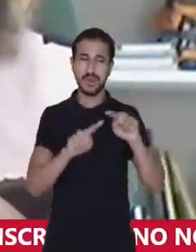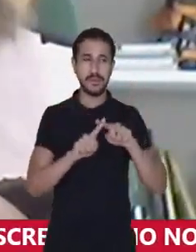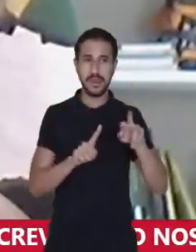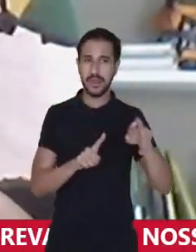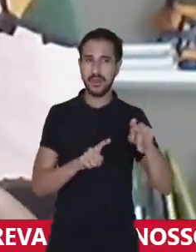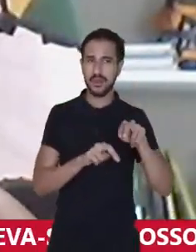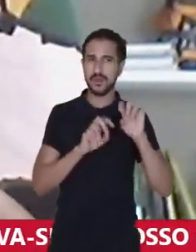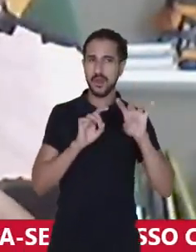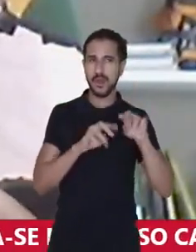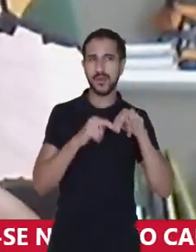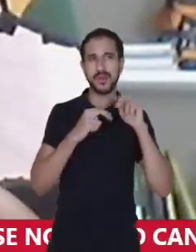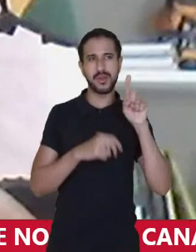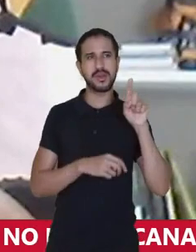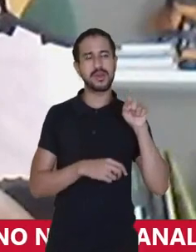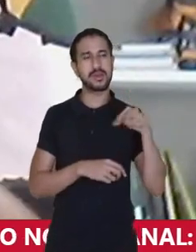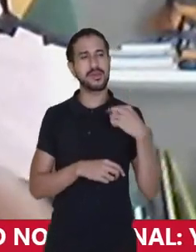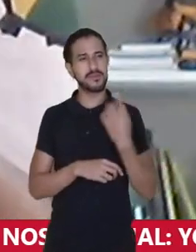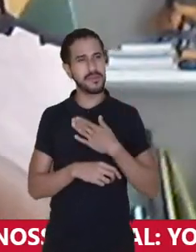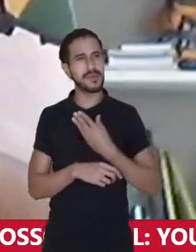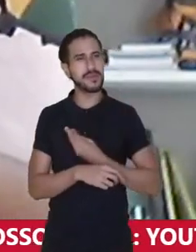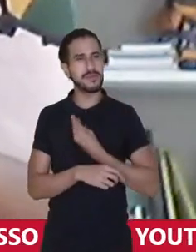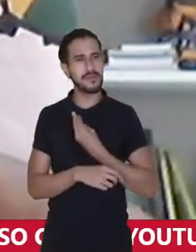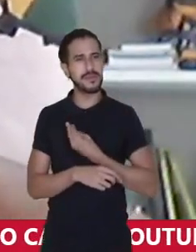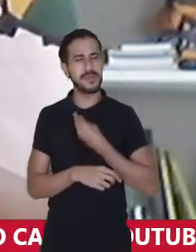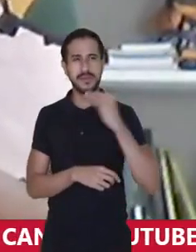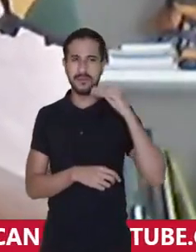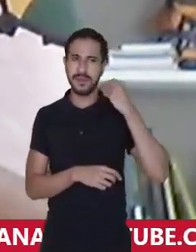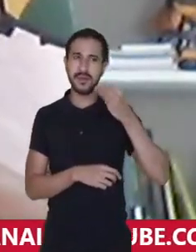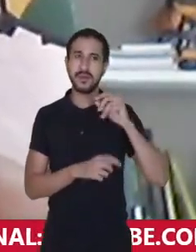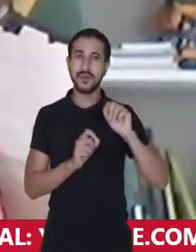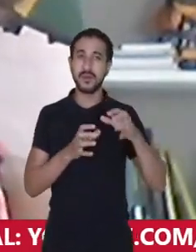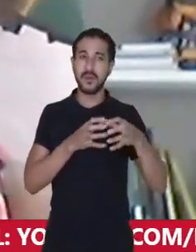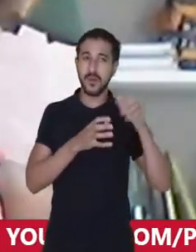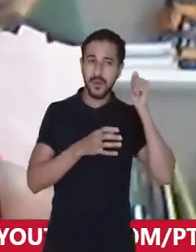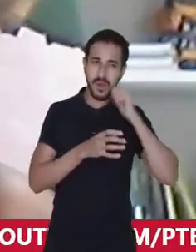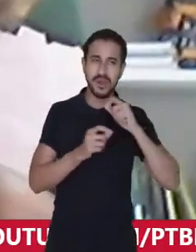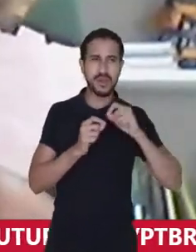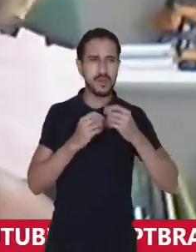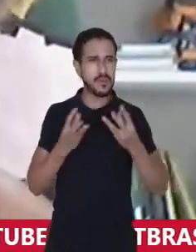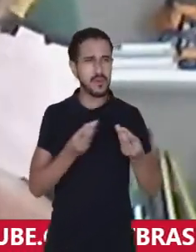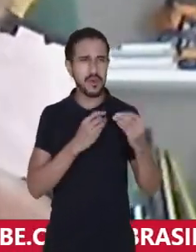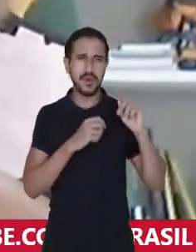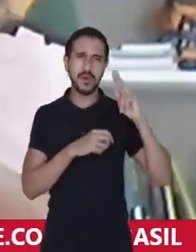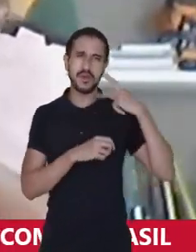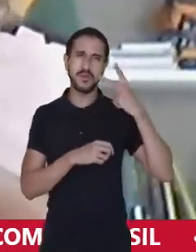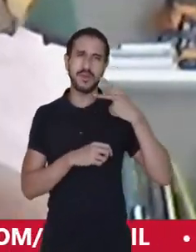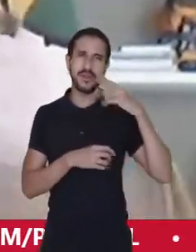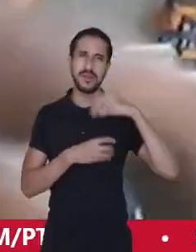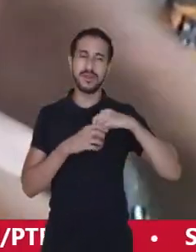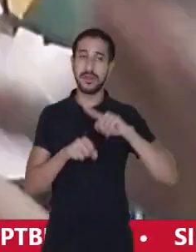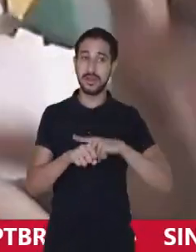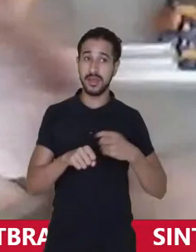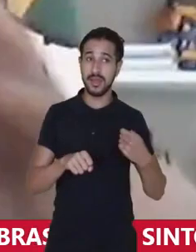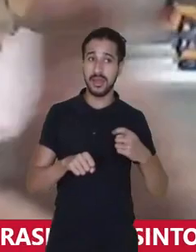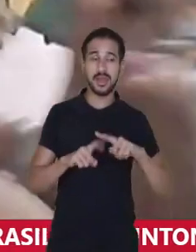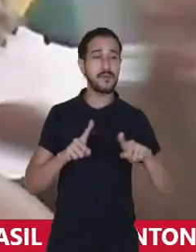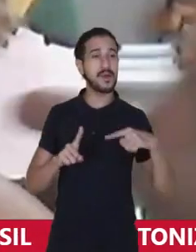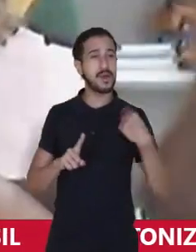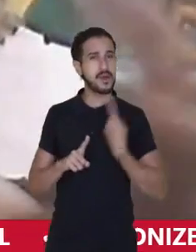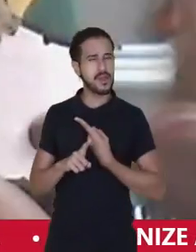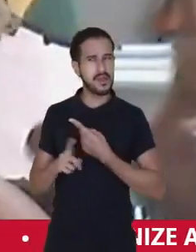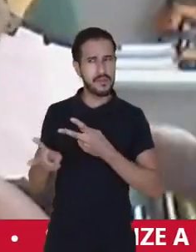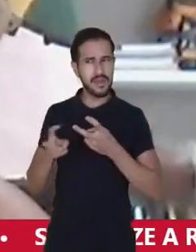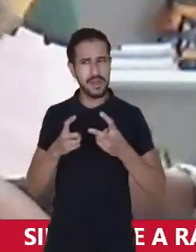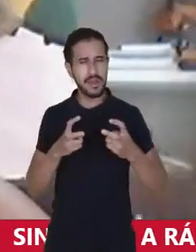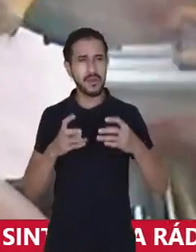só por isso, pela minha vivência mesmo, é que as mulheres, elas fazem muita política nos quilombos. Mas quando a gente vai